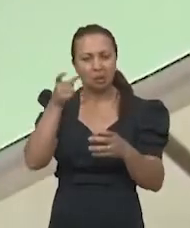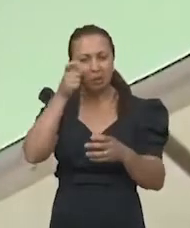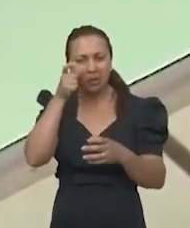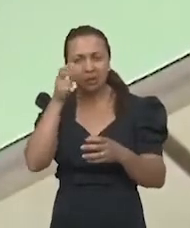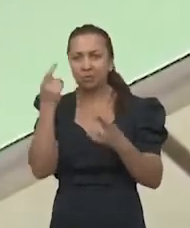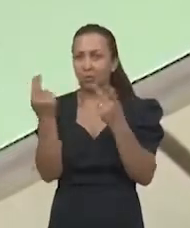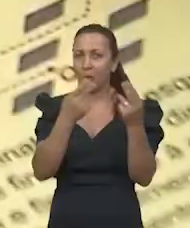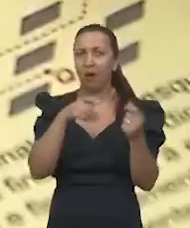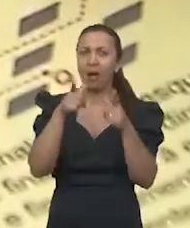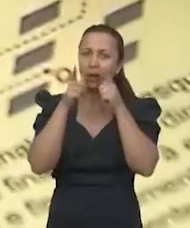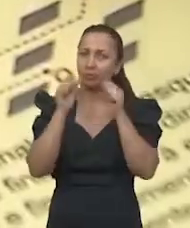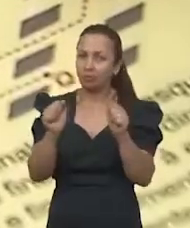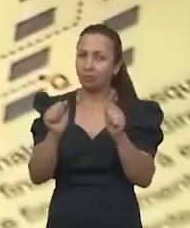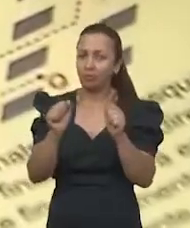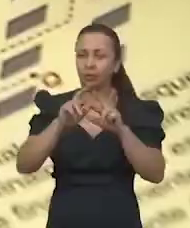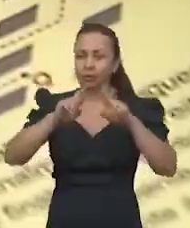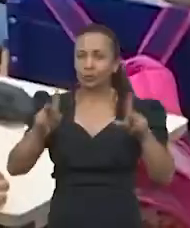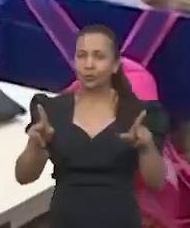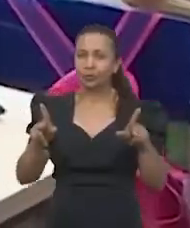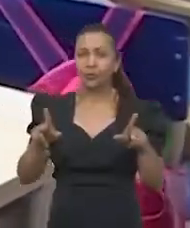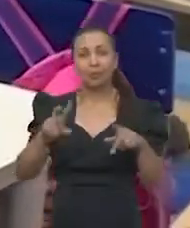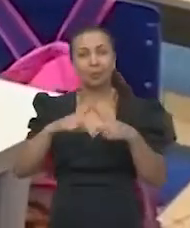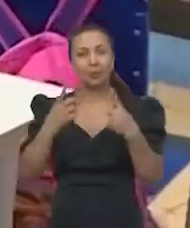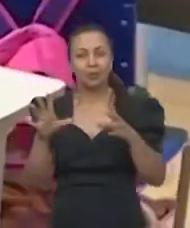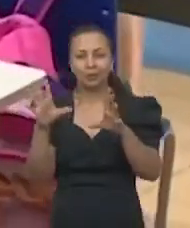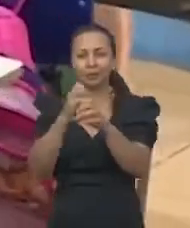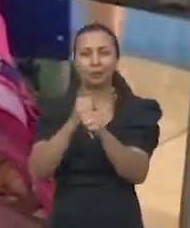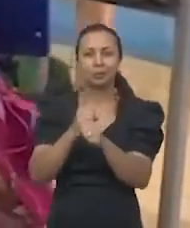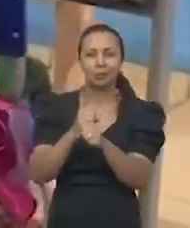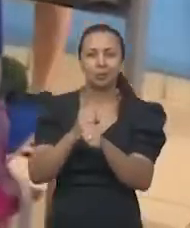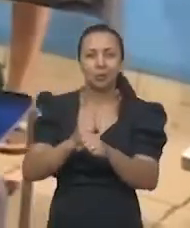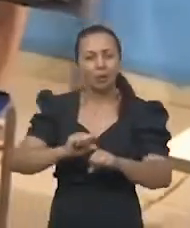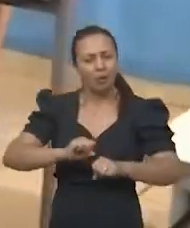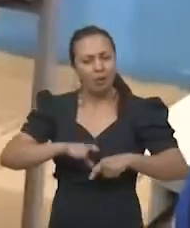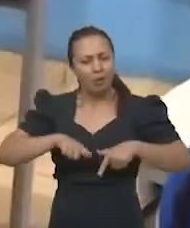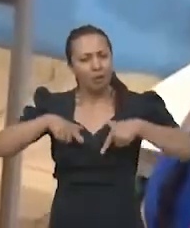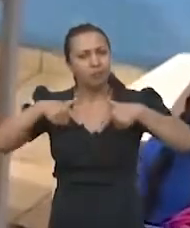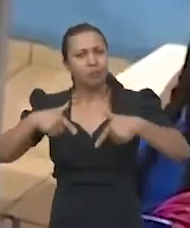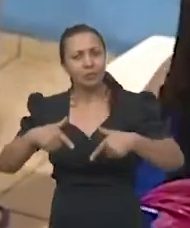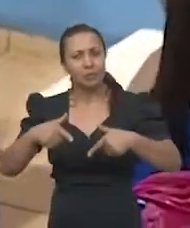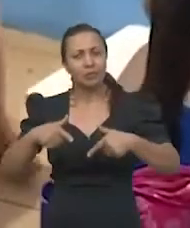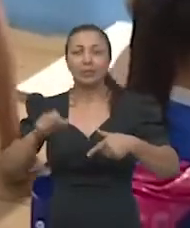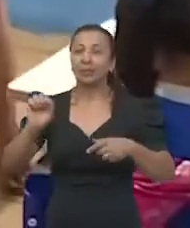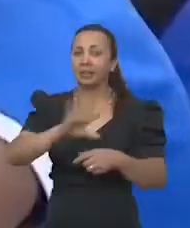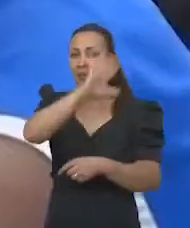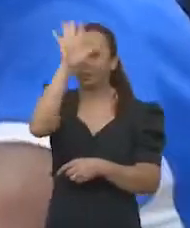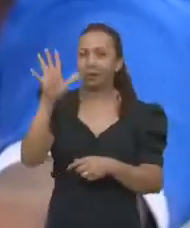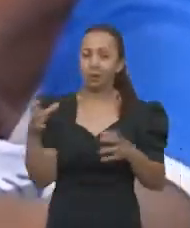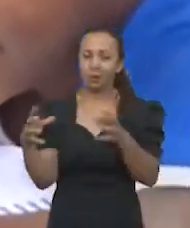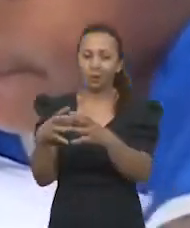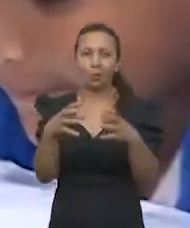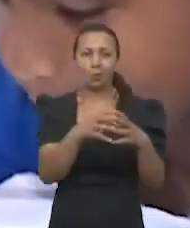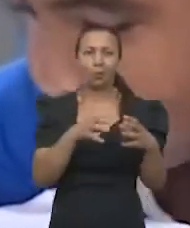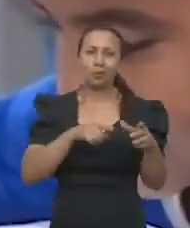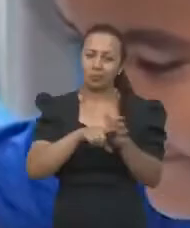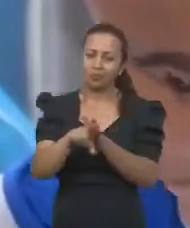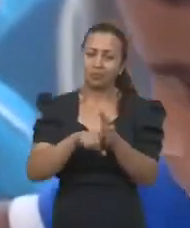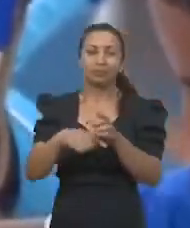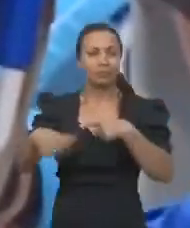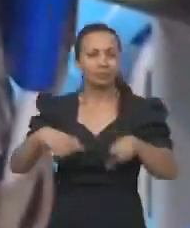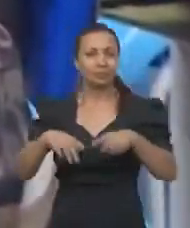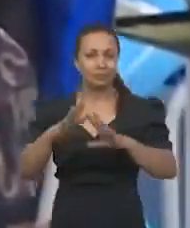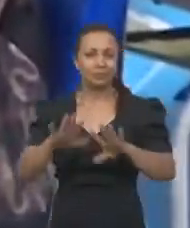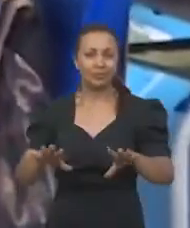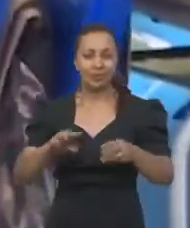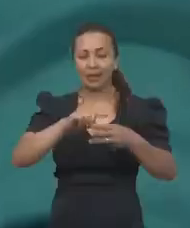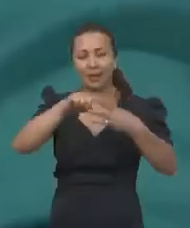mesmo interesse que a linguagem. Então, o que a gente fez foi somar esforços a nível nacional dos grupos de pesquisa que trabalham com